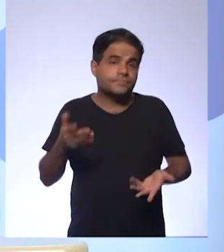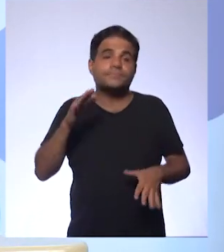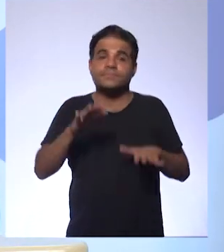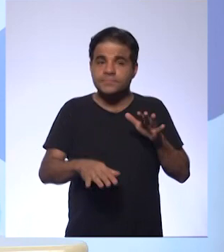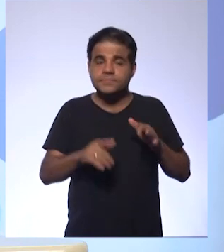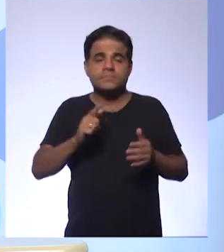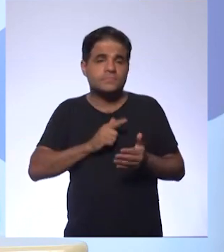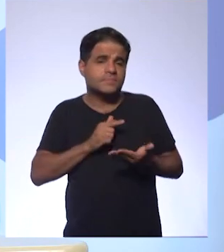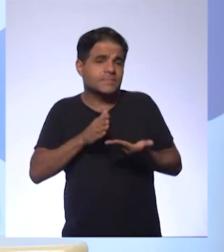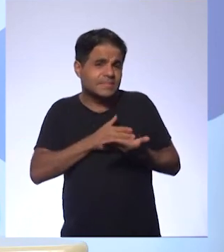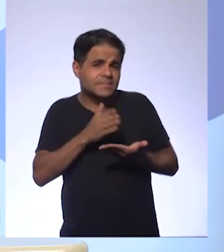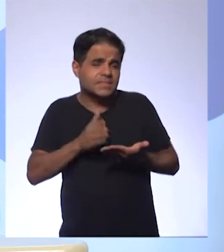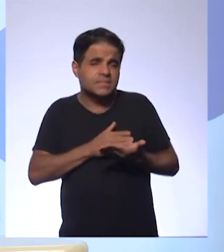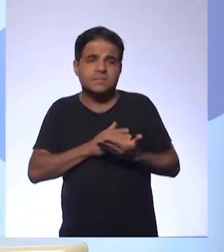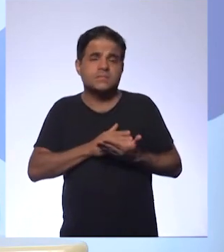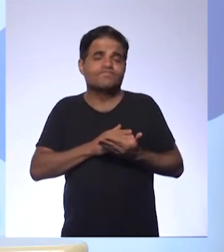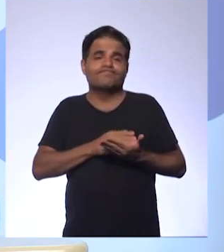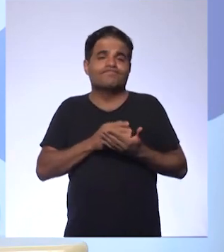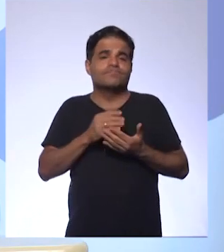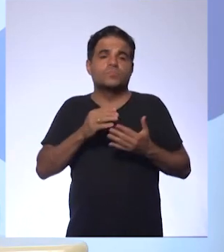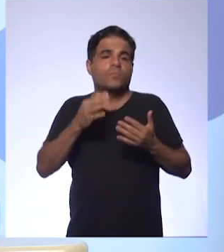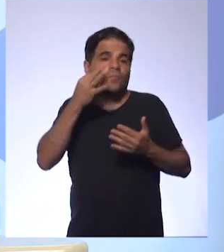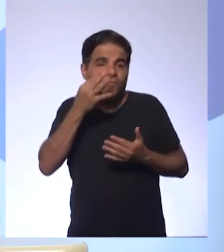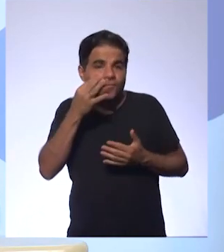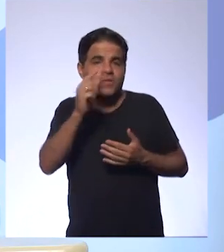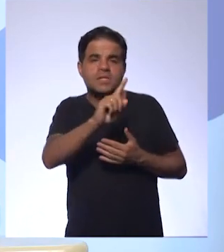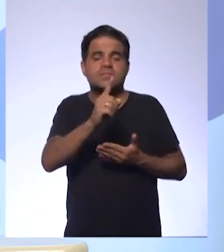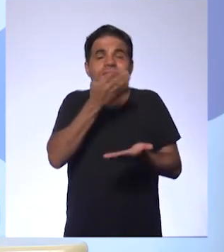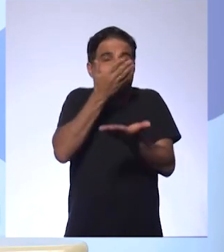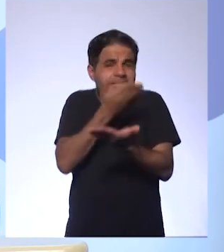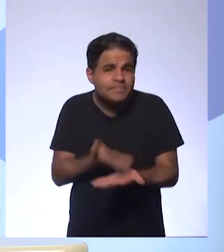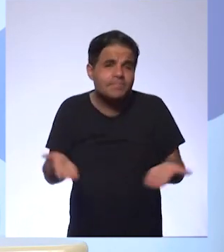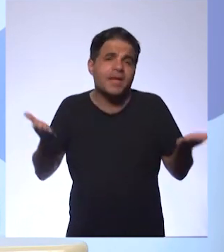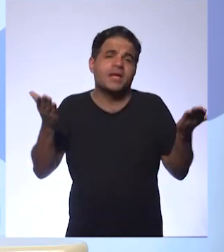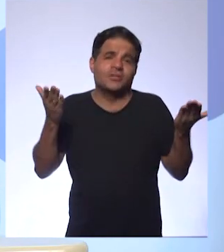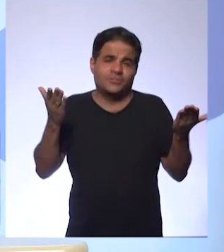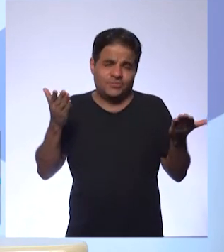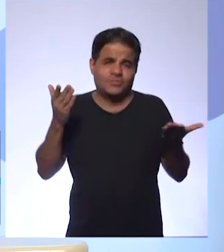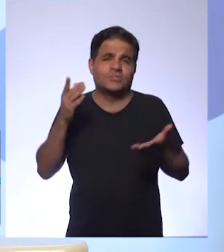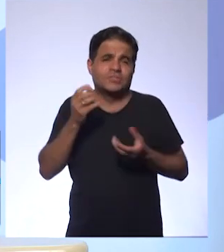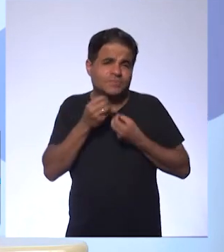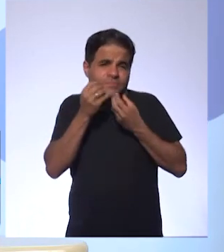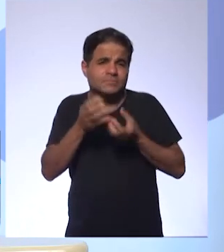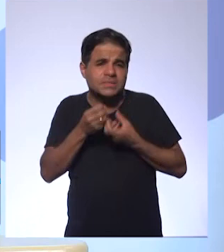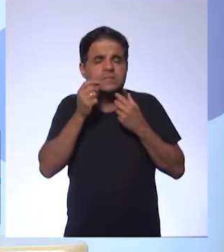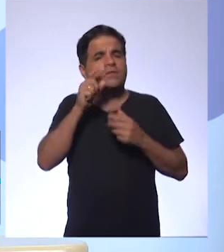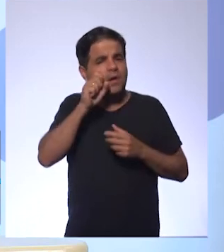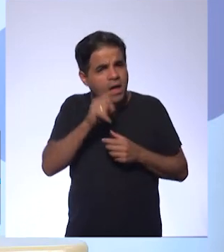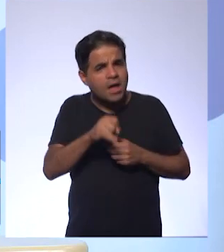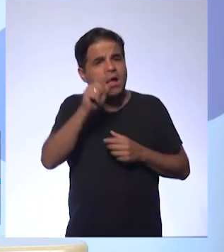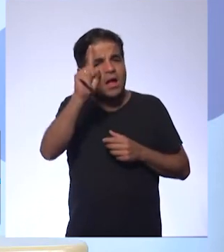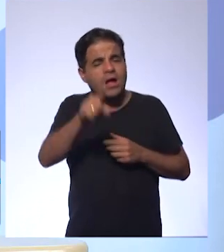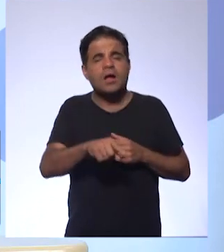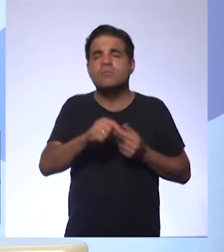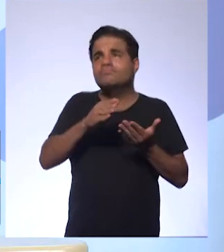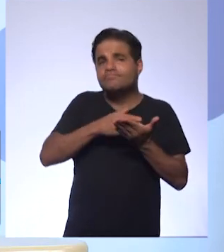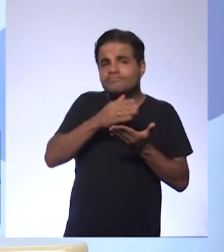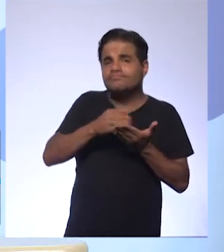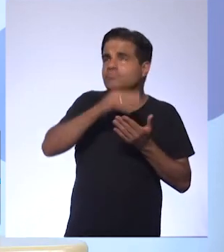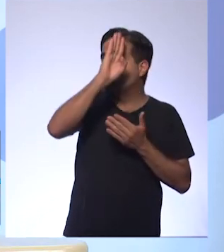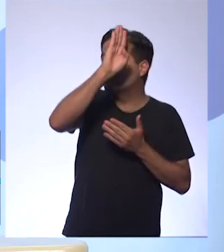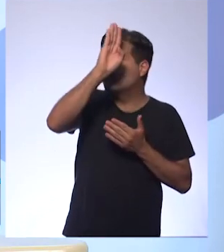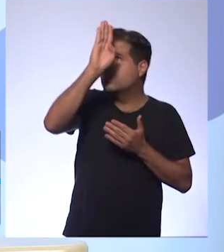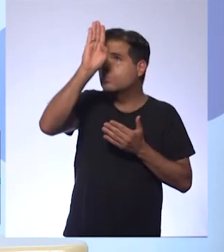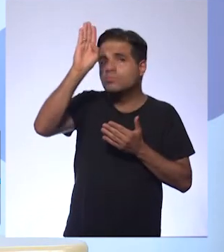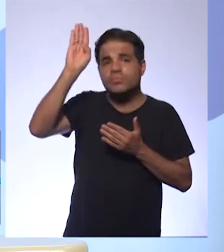você tem um material não físico e você acaba perdendo esse material. Então é bom ter sempre uma